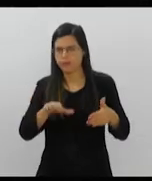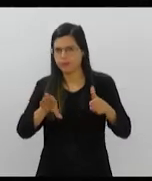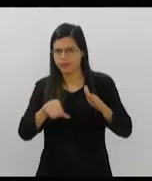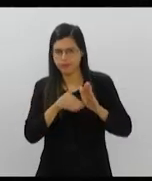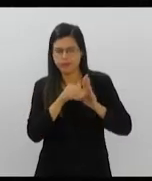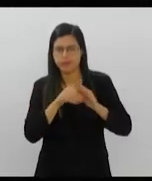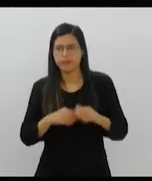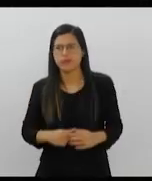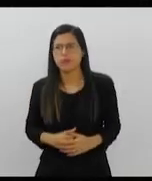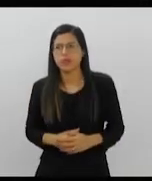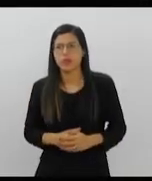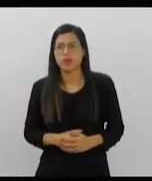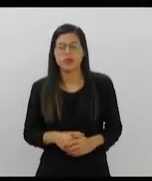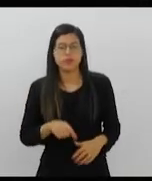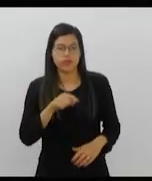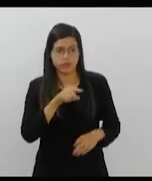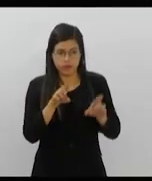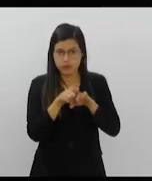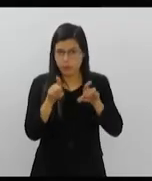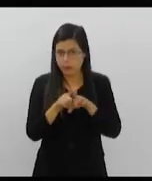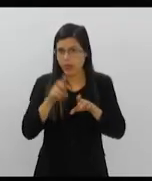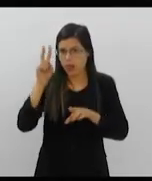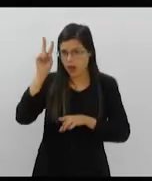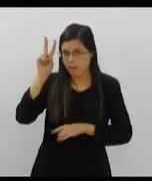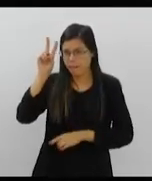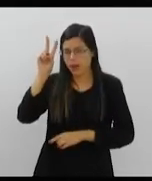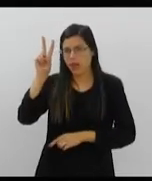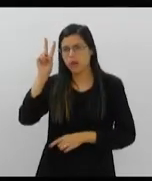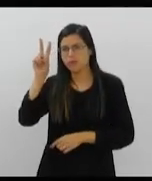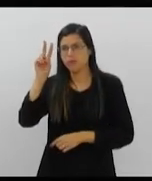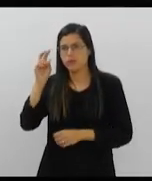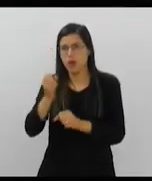O senhor também vai lembrar que em